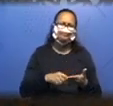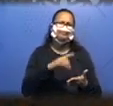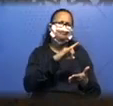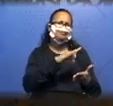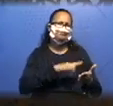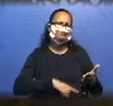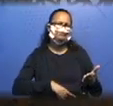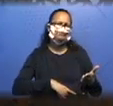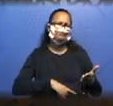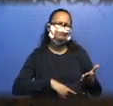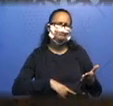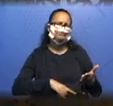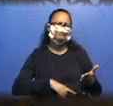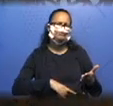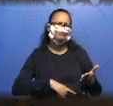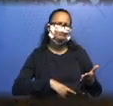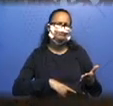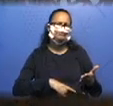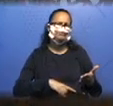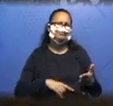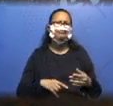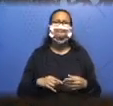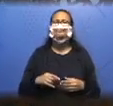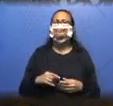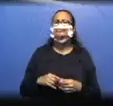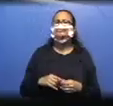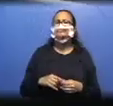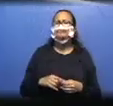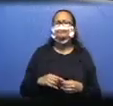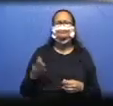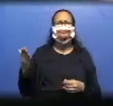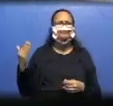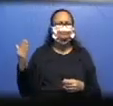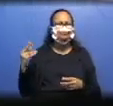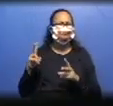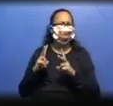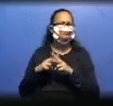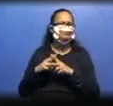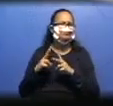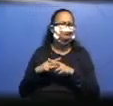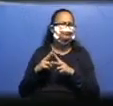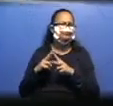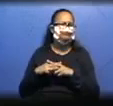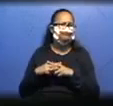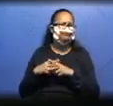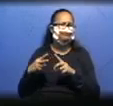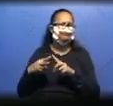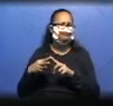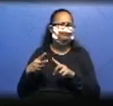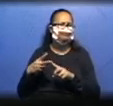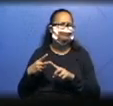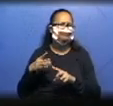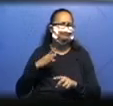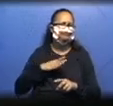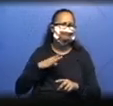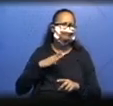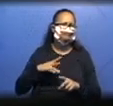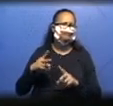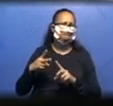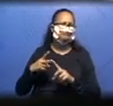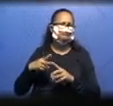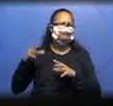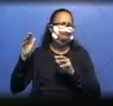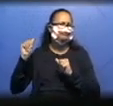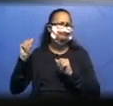em documentos. Então, nessa época, começou a sair uma pequena briguinha ali entre Portugal